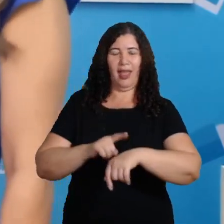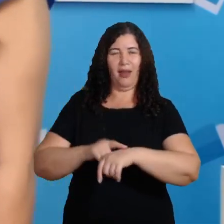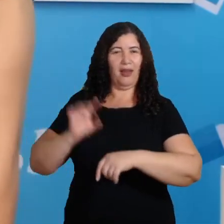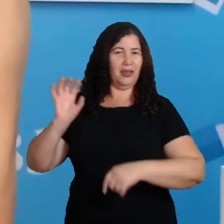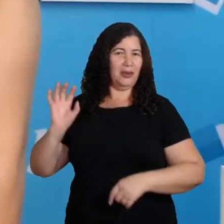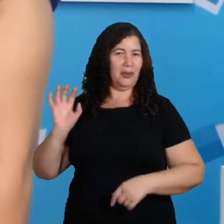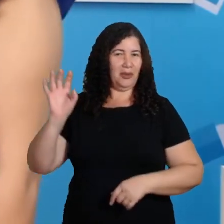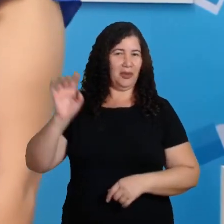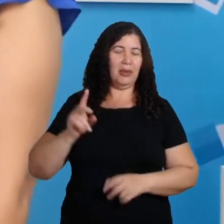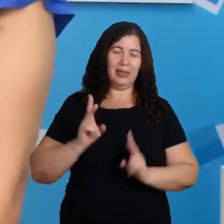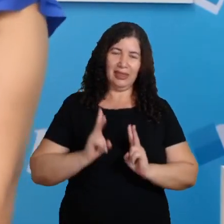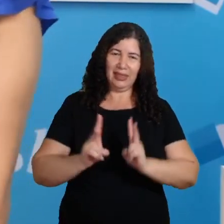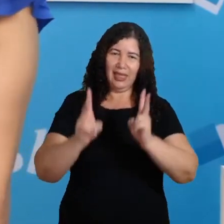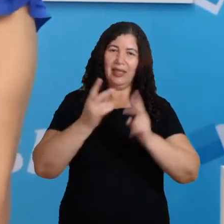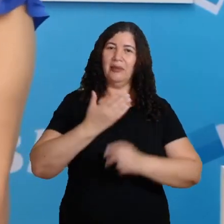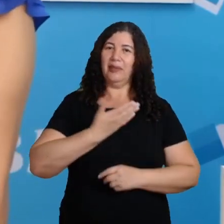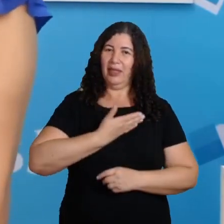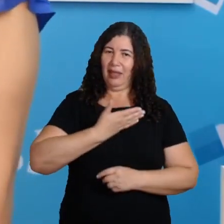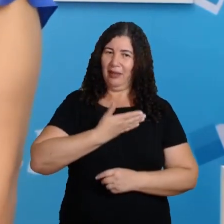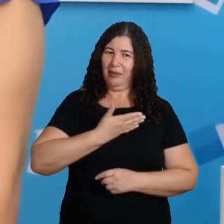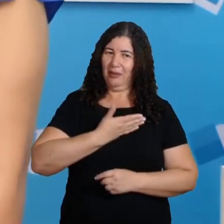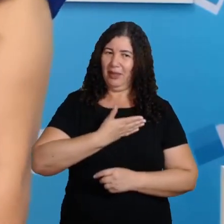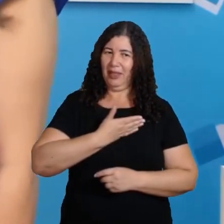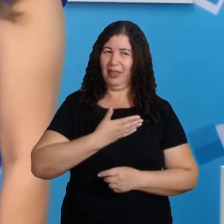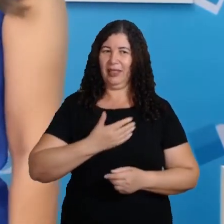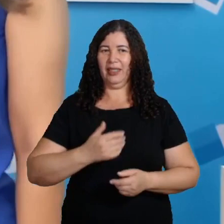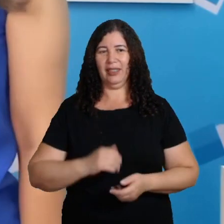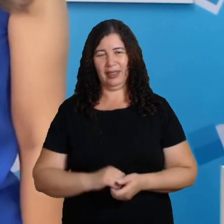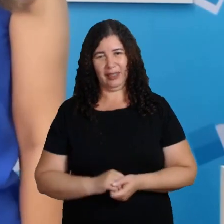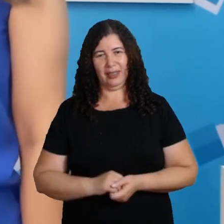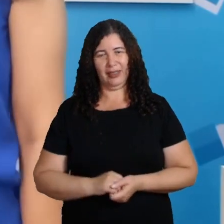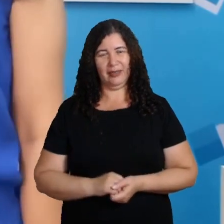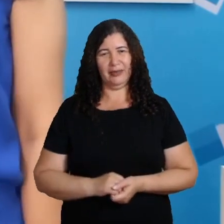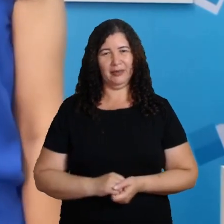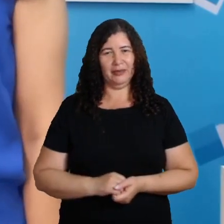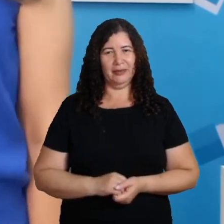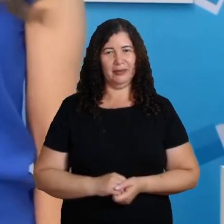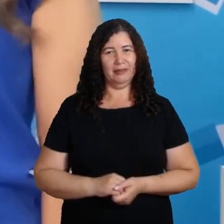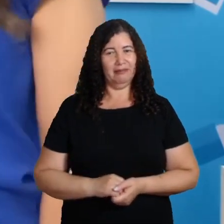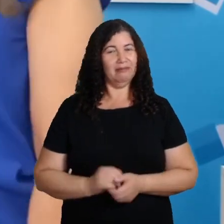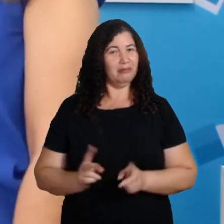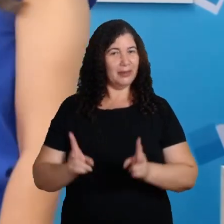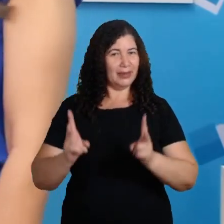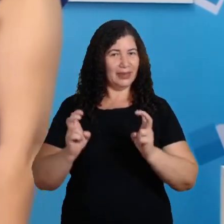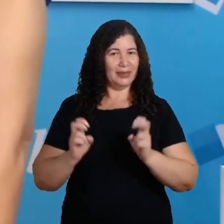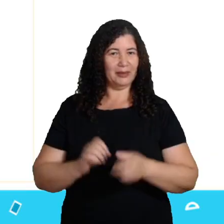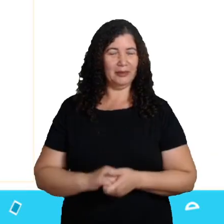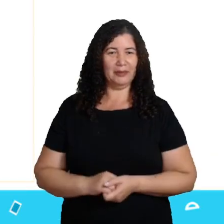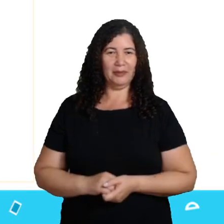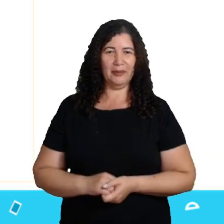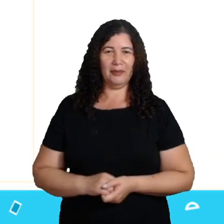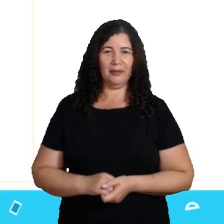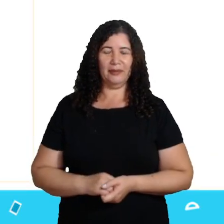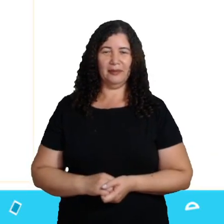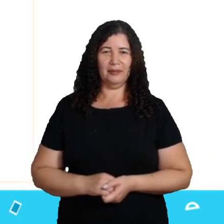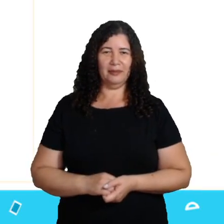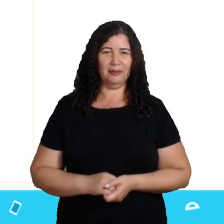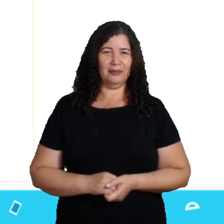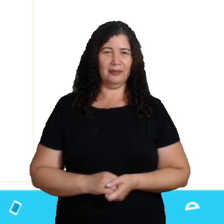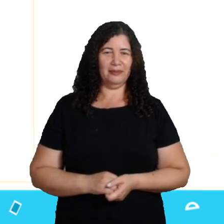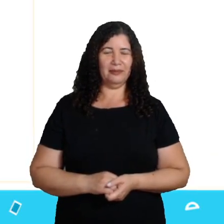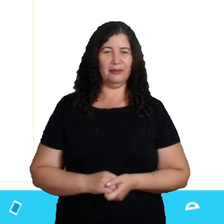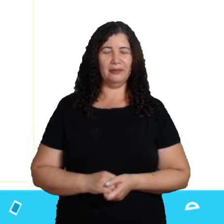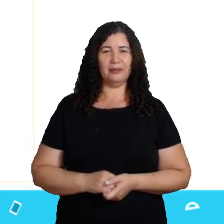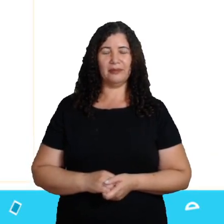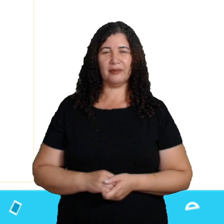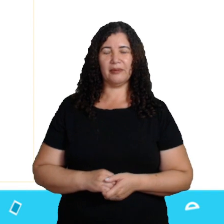apesar disso, de serem adversárias, são melhores amigas. Percebe? Seguindo. A veterinária